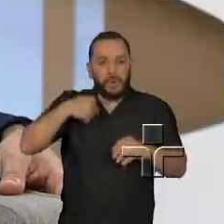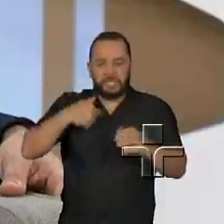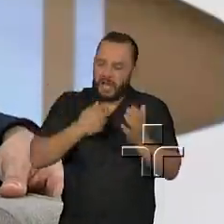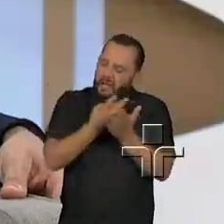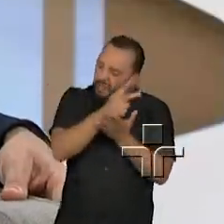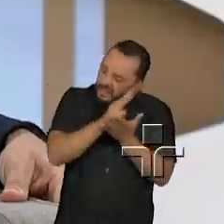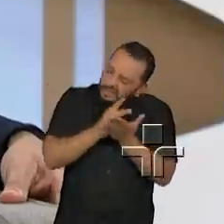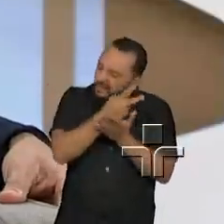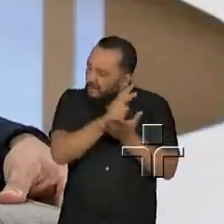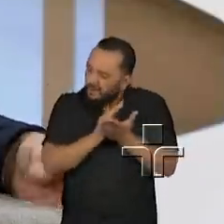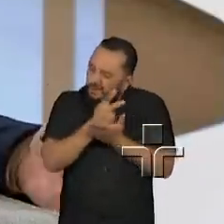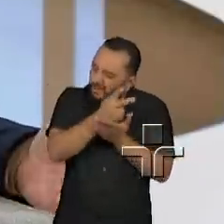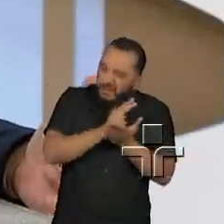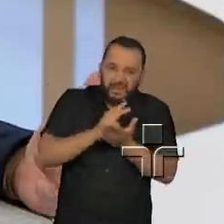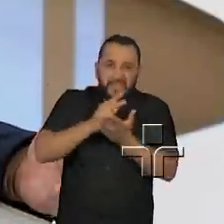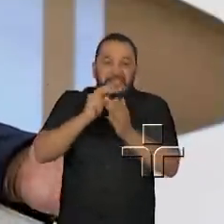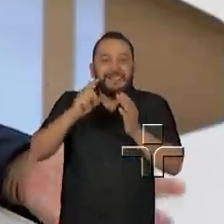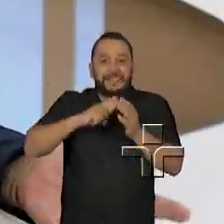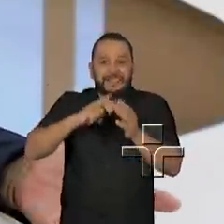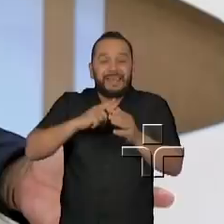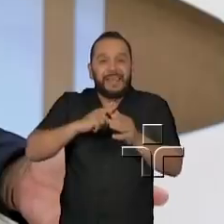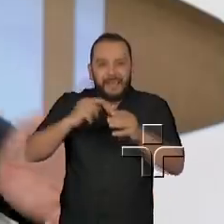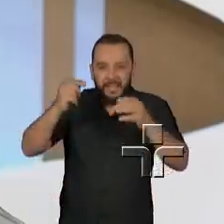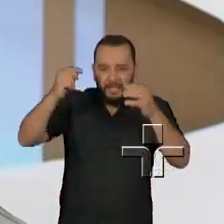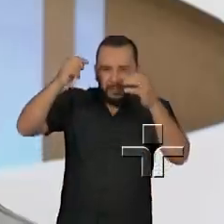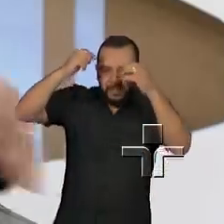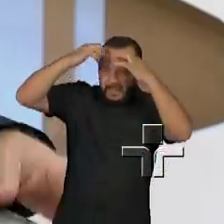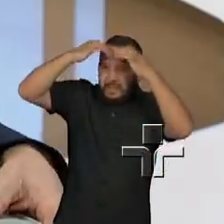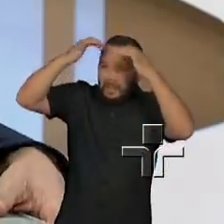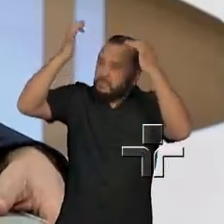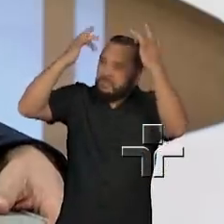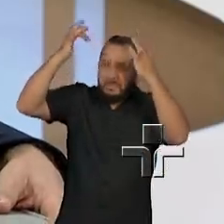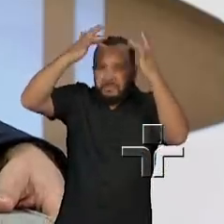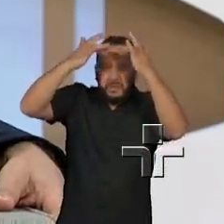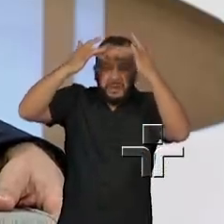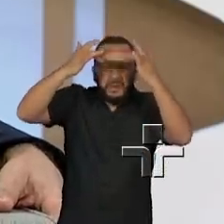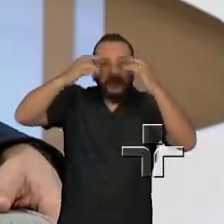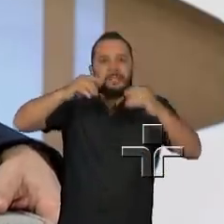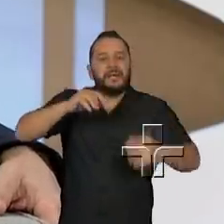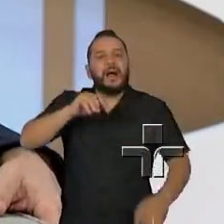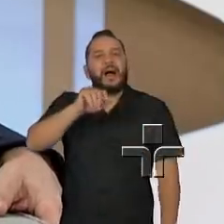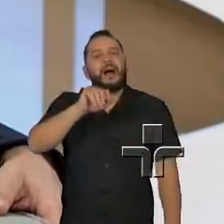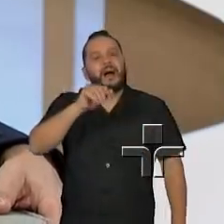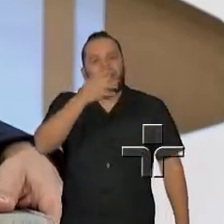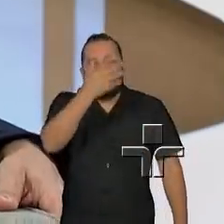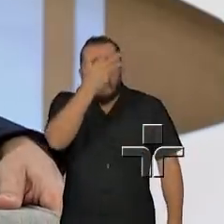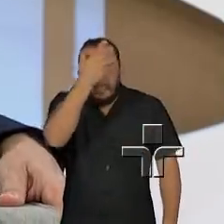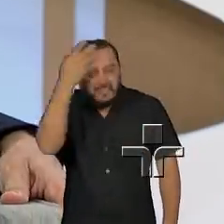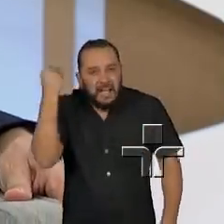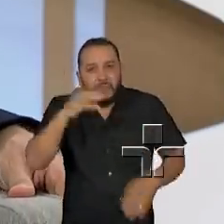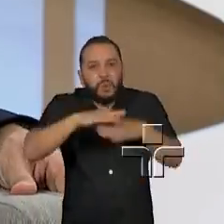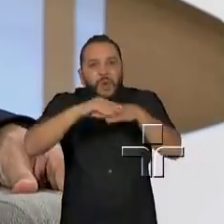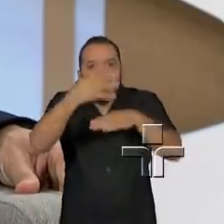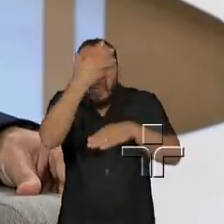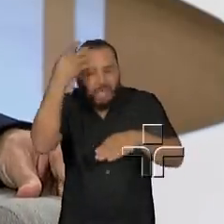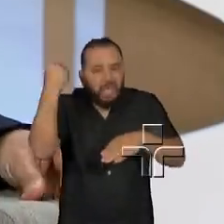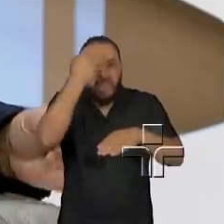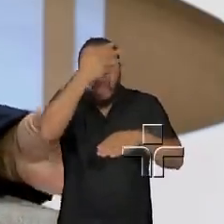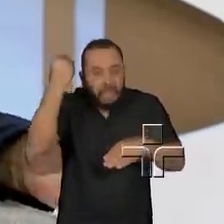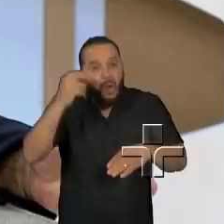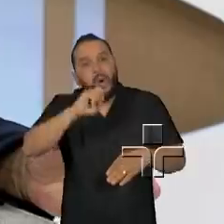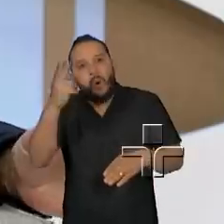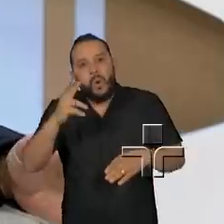beta-amiloide que, depois de muito tempo, vai gerar o mal de Alzheimer. Antes disso, vai gerar depressão, vai gerar diabetes, vai gerar obesidade, vai